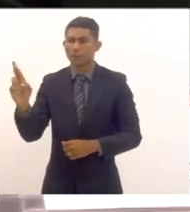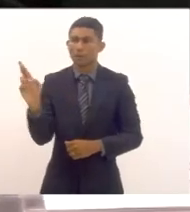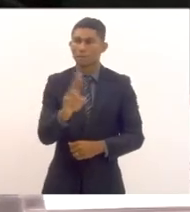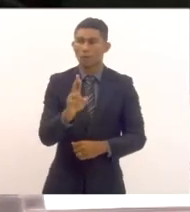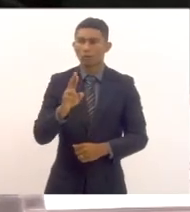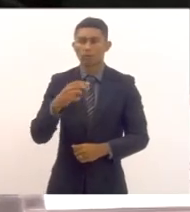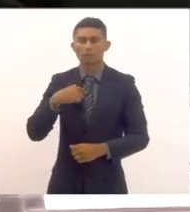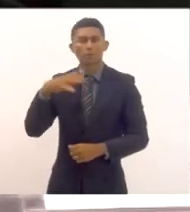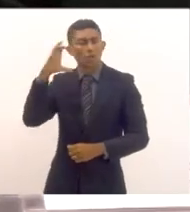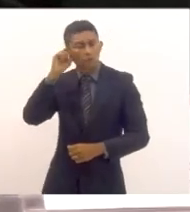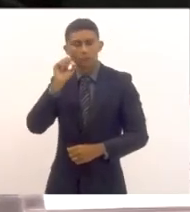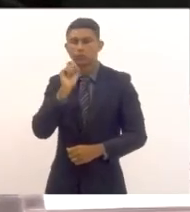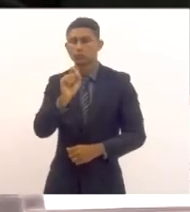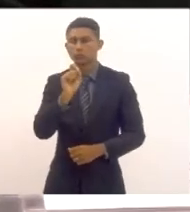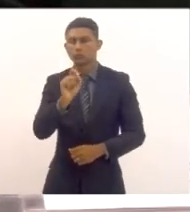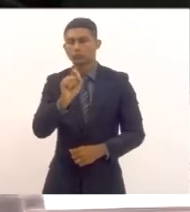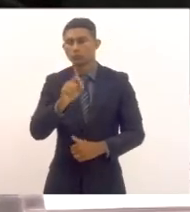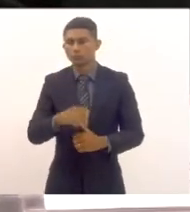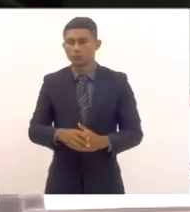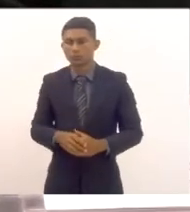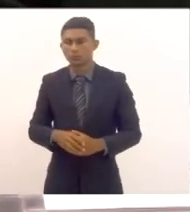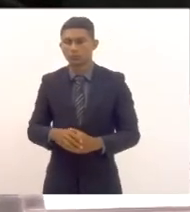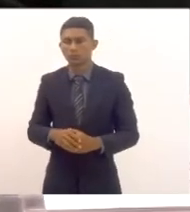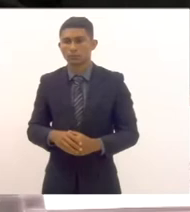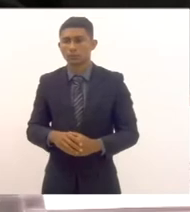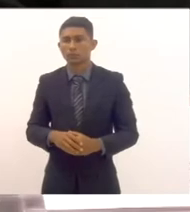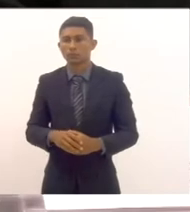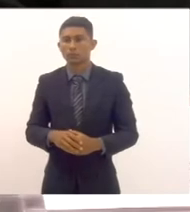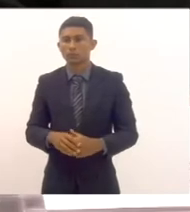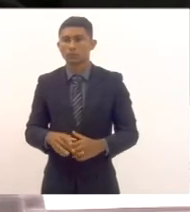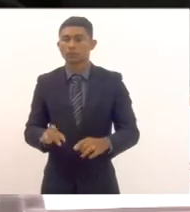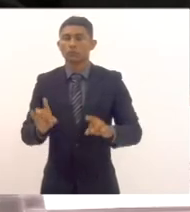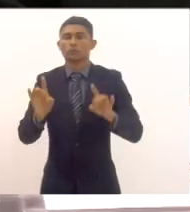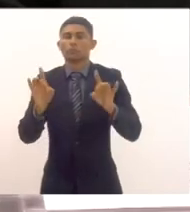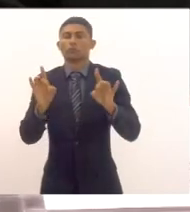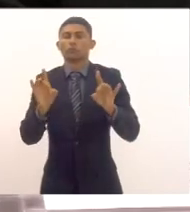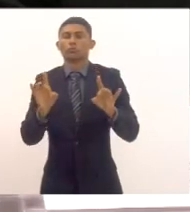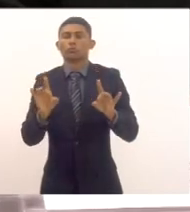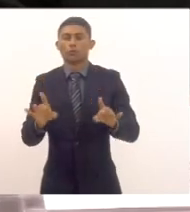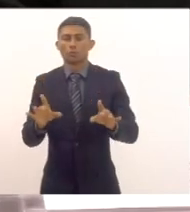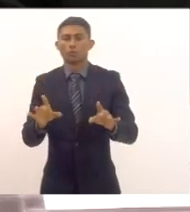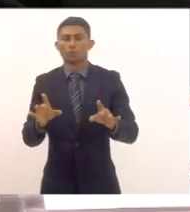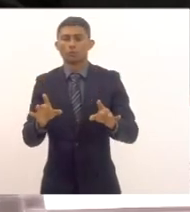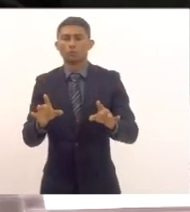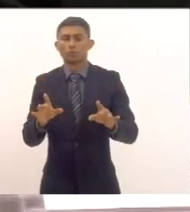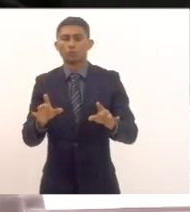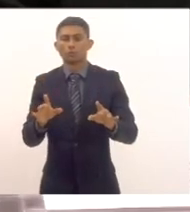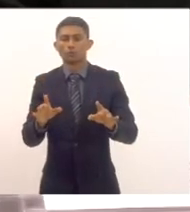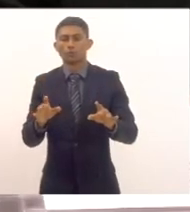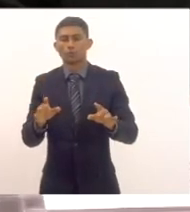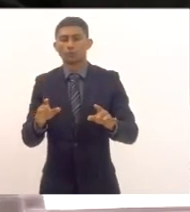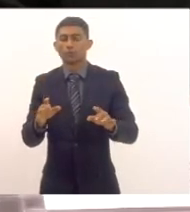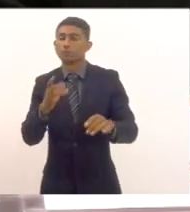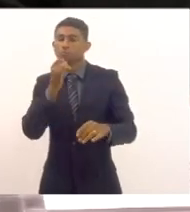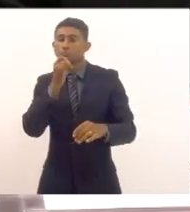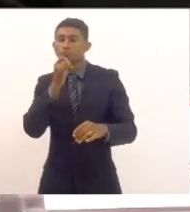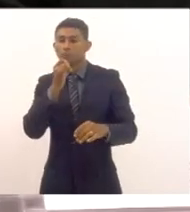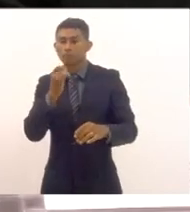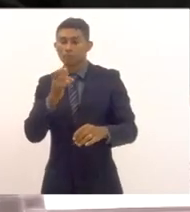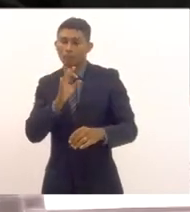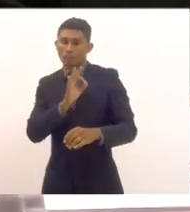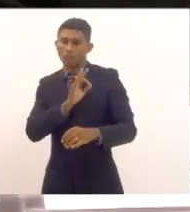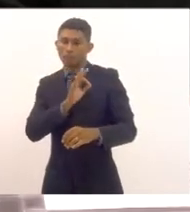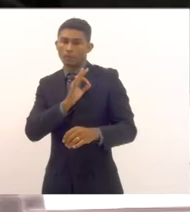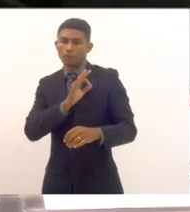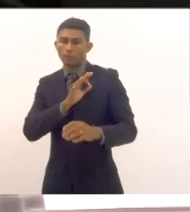criado Agora não só pode comprar só pode receber se tiver a documentação da Delegacia de Roubos e Furtos